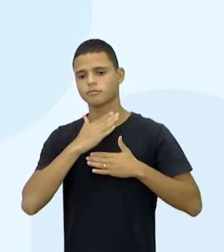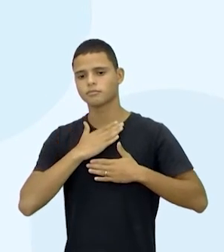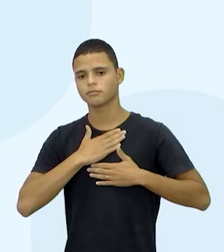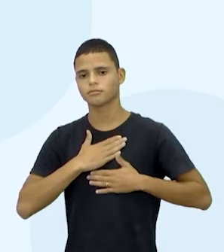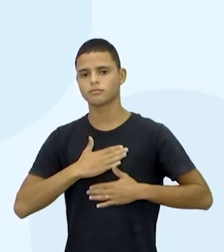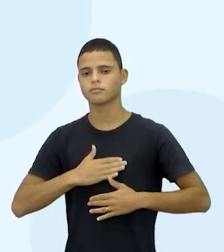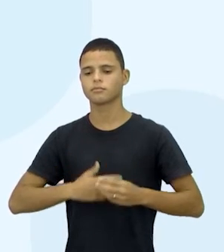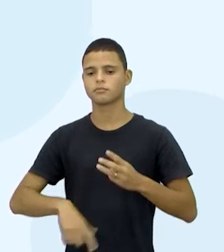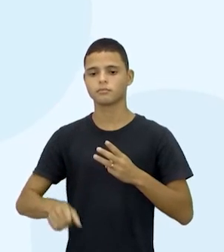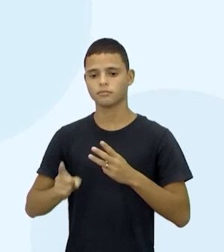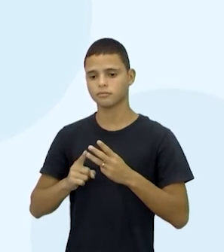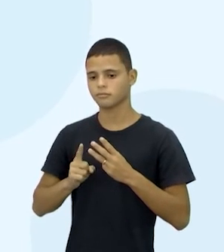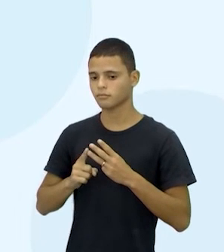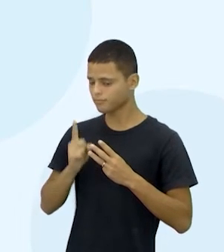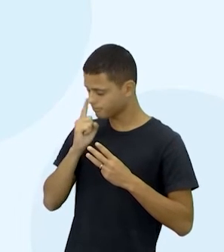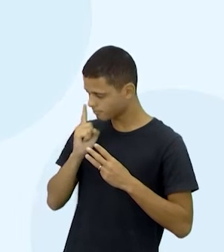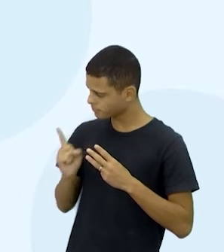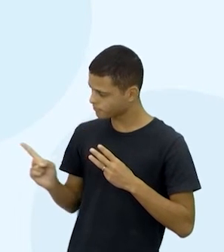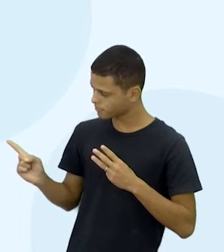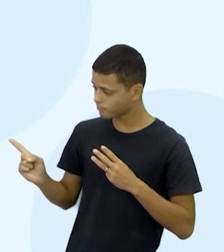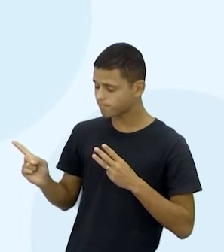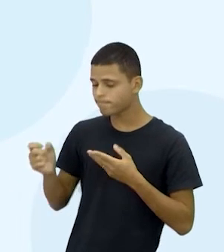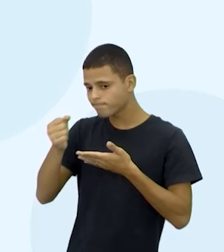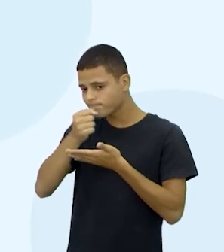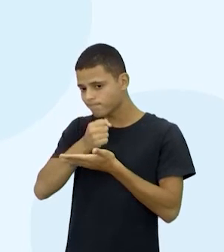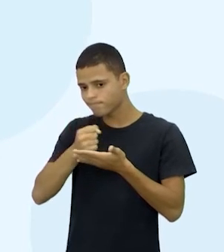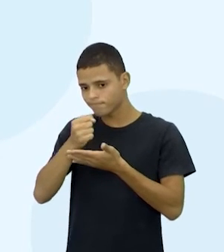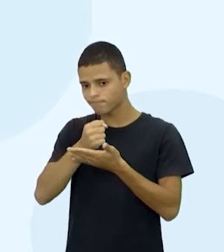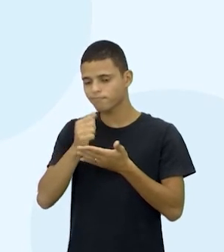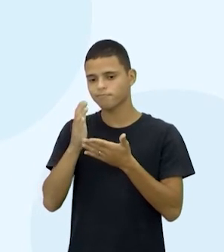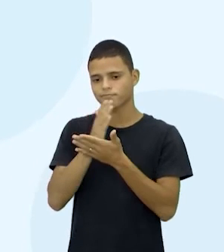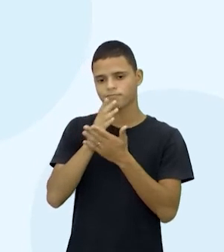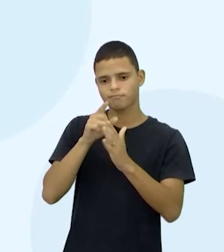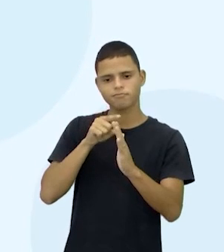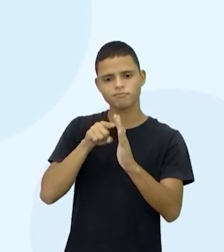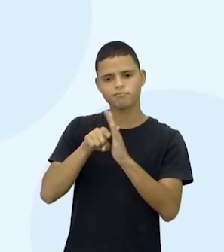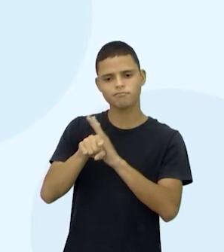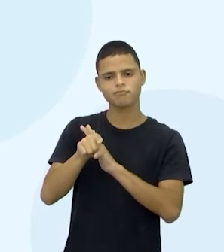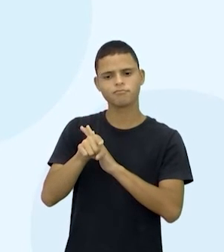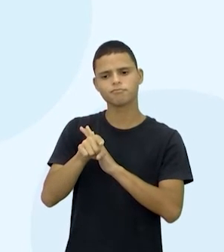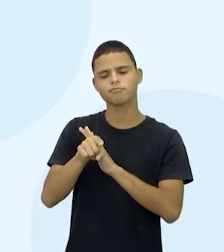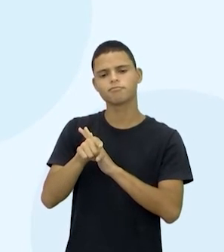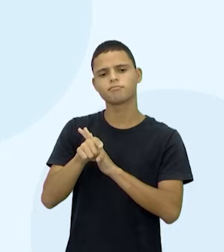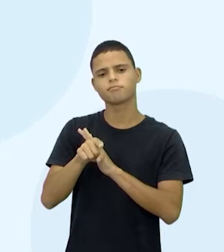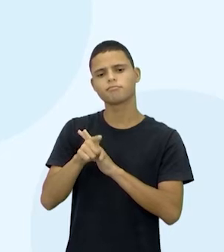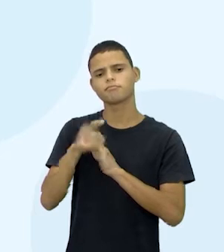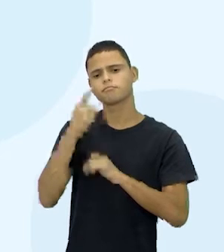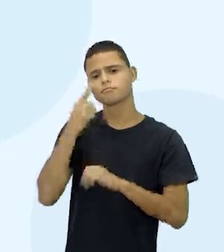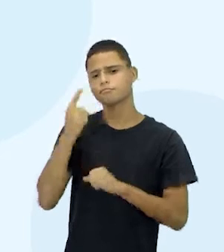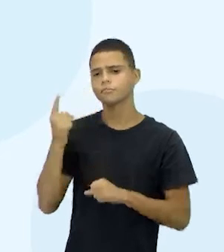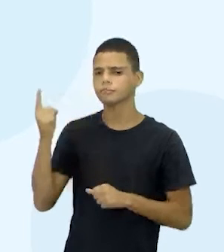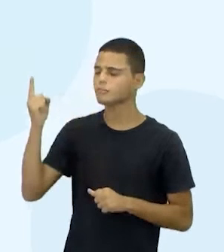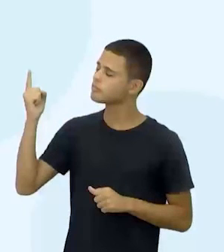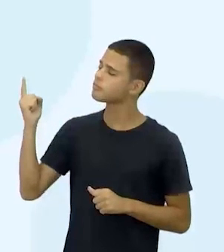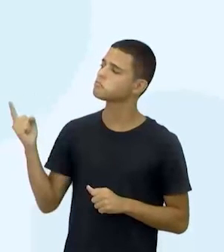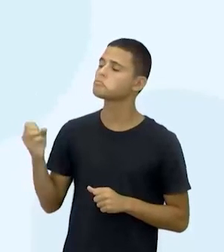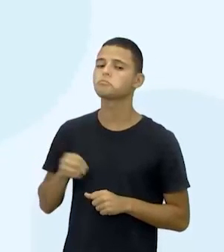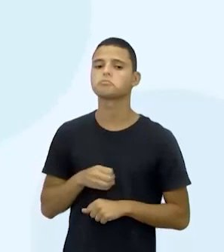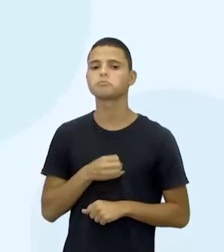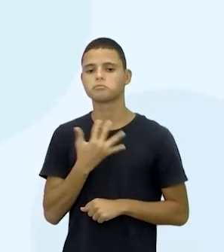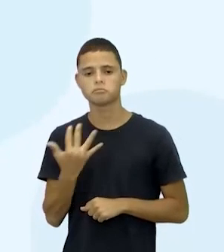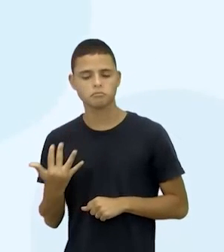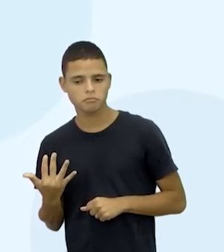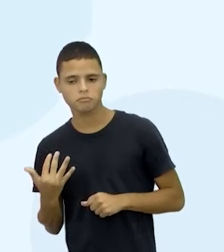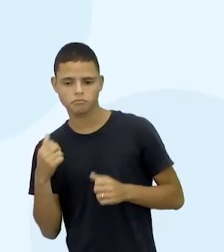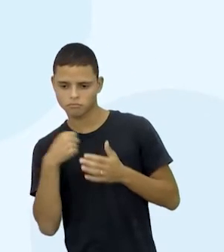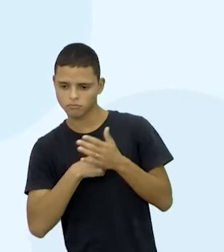E baseie-se nas perguntas a seguir. Quais serão as perguntas que nós vamos trabalhar na interação? Quais lutas